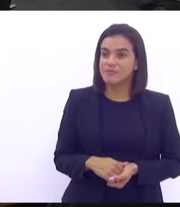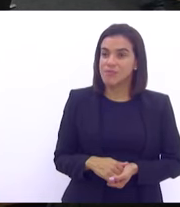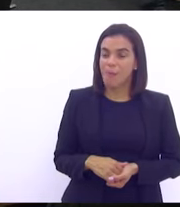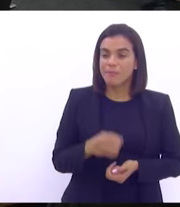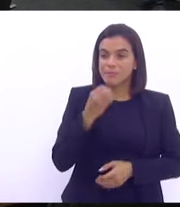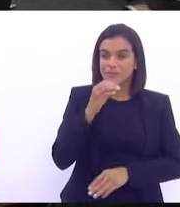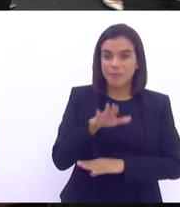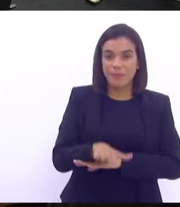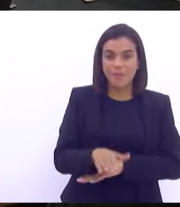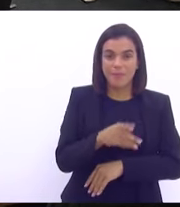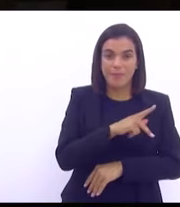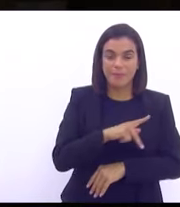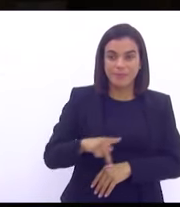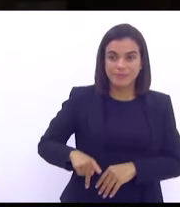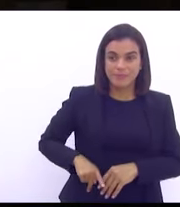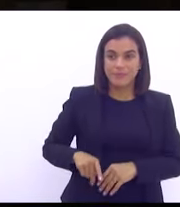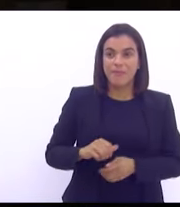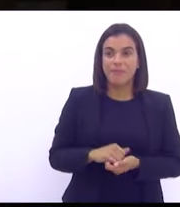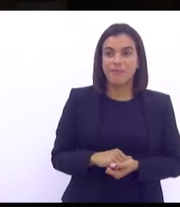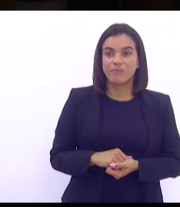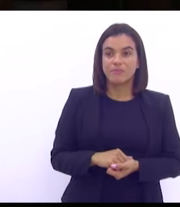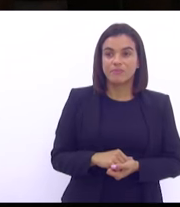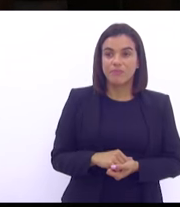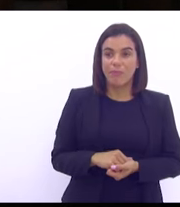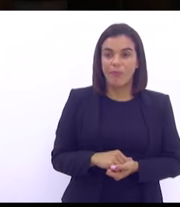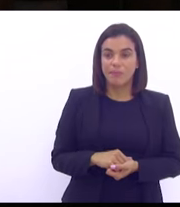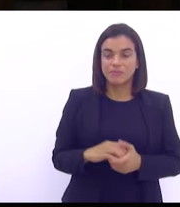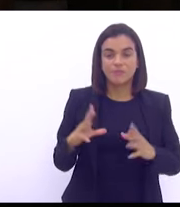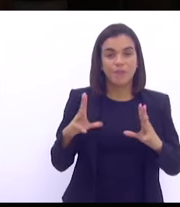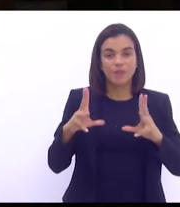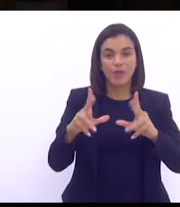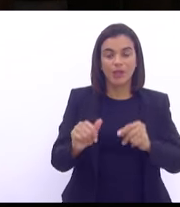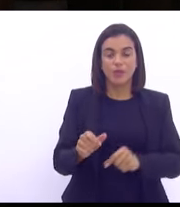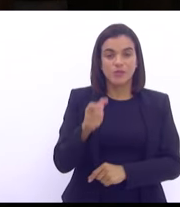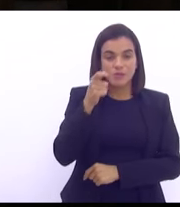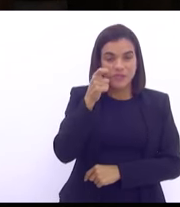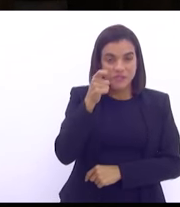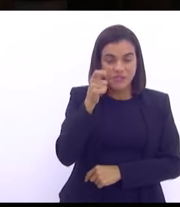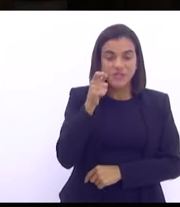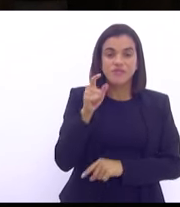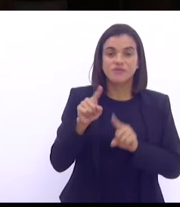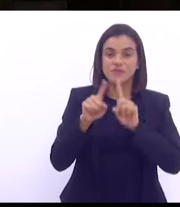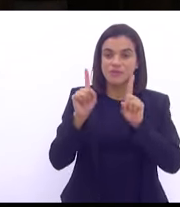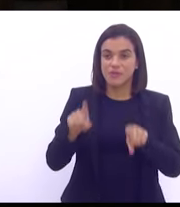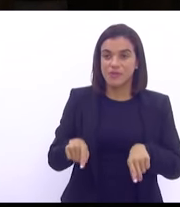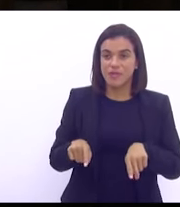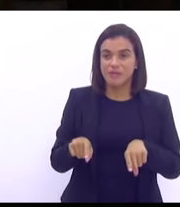Boa tarde, senhor presidente. Boa tarde, nobres deputados, a todos que nos assistem, servidores da casa.